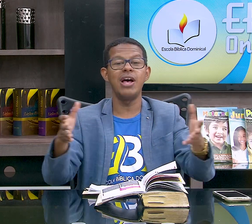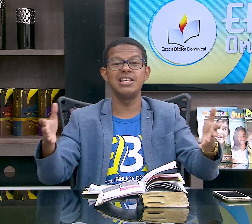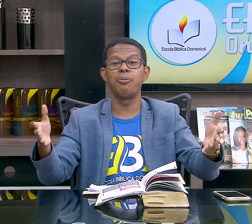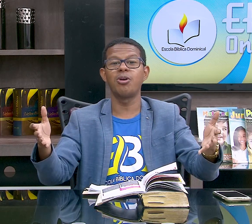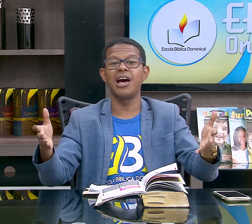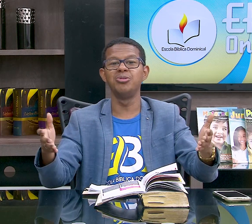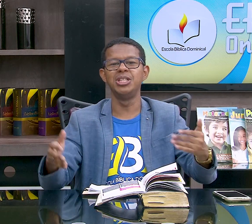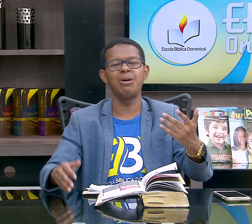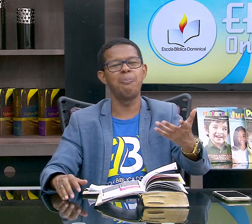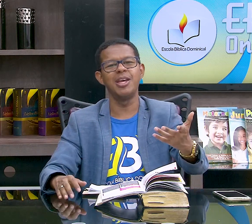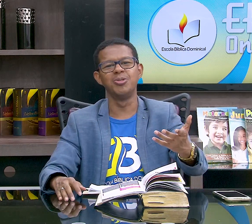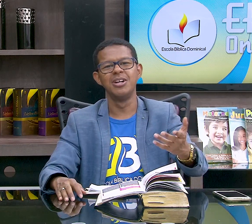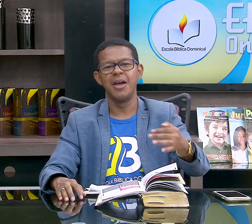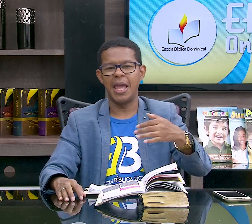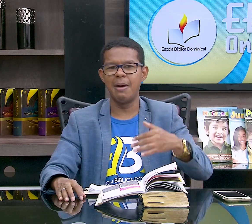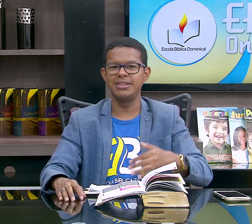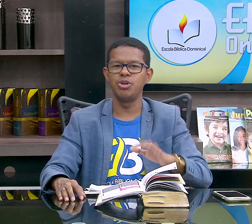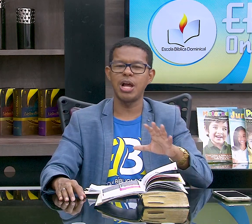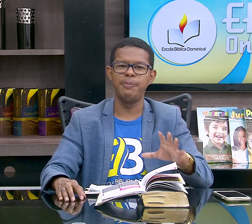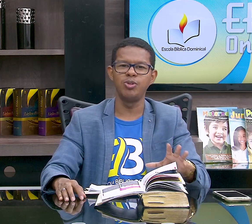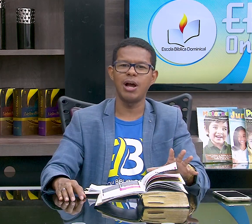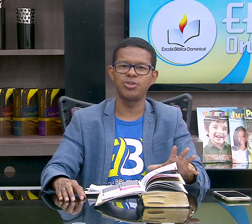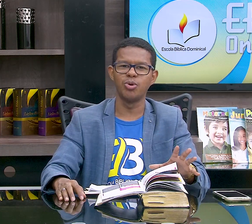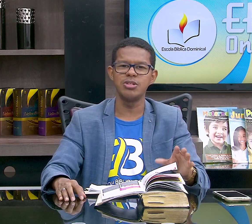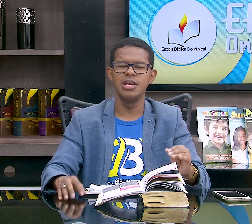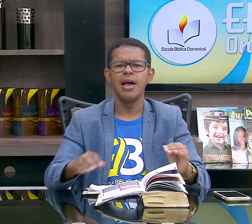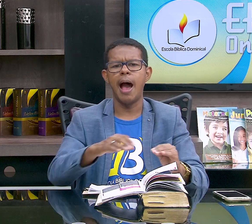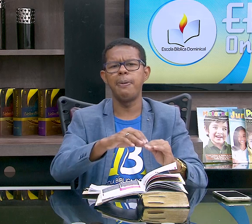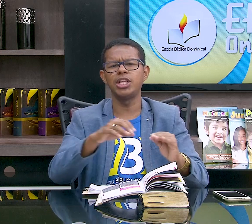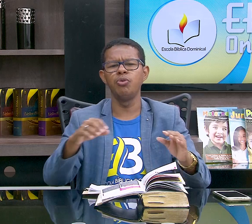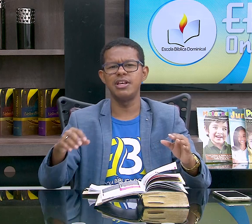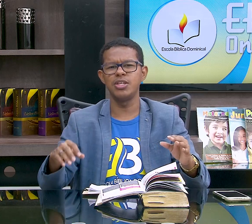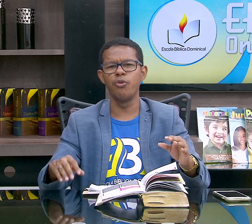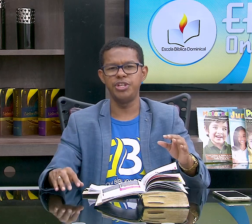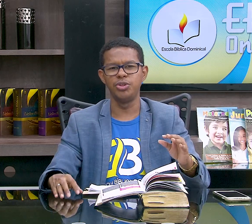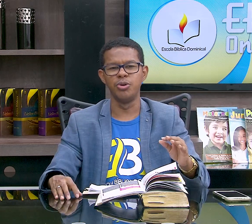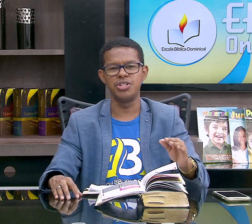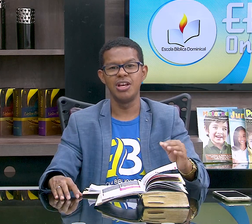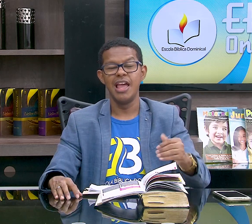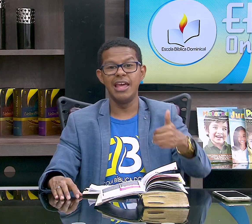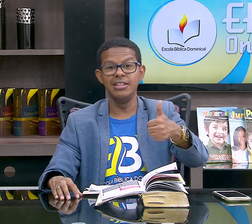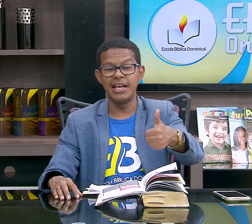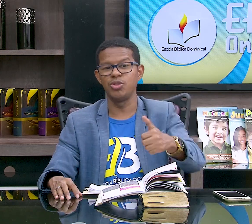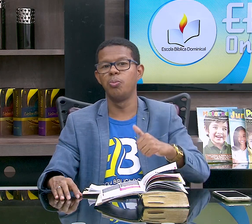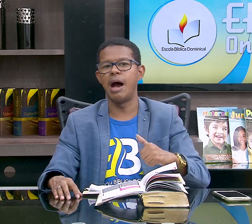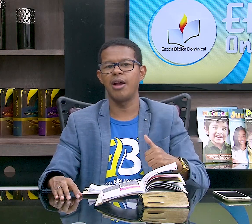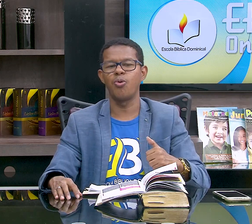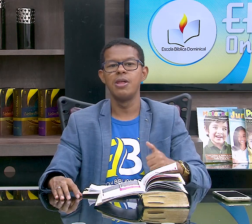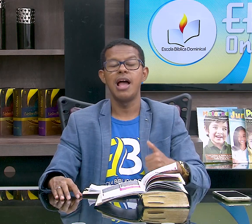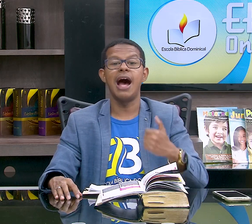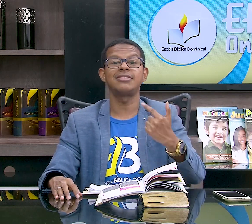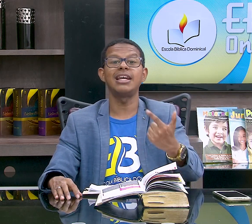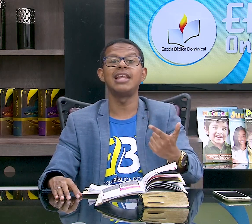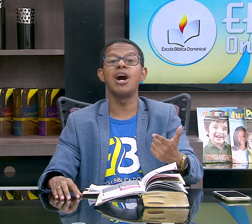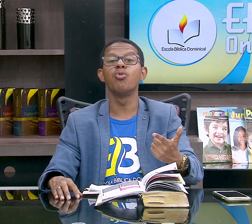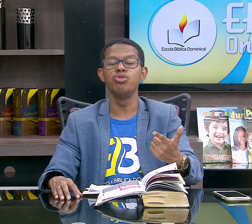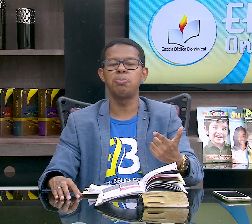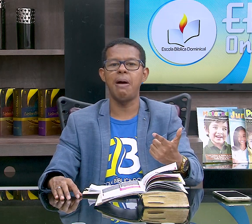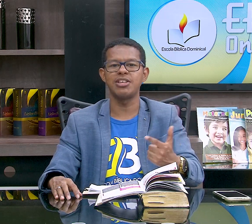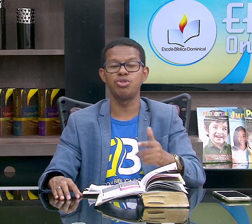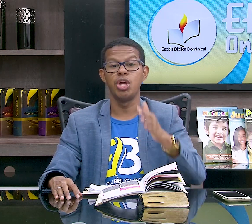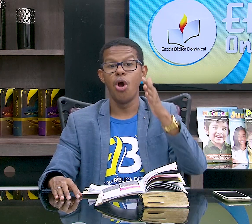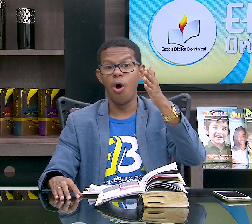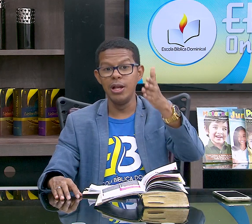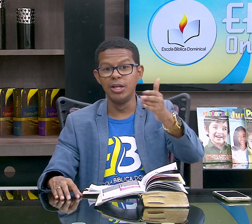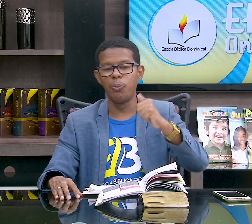um exemplo Claro disso é Pedro em Mateus Capítulo 14 a partir do versículo 22 ele desce do barco até dar